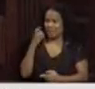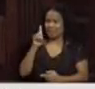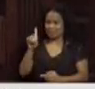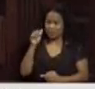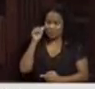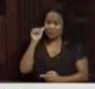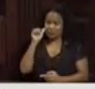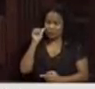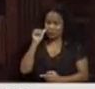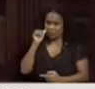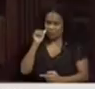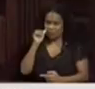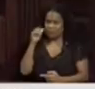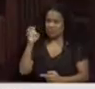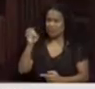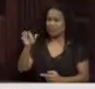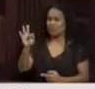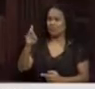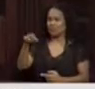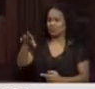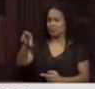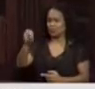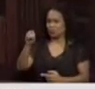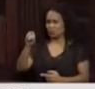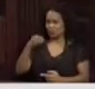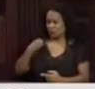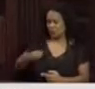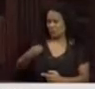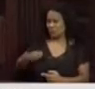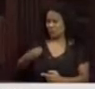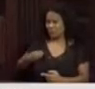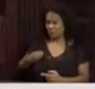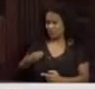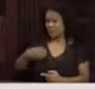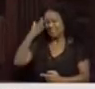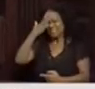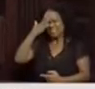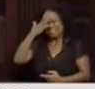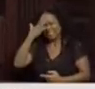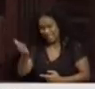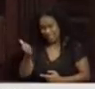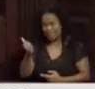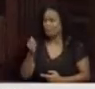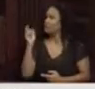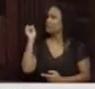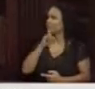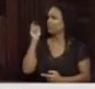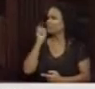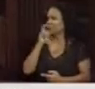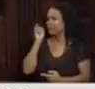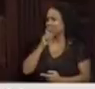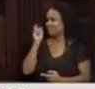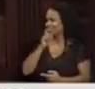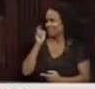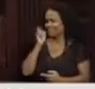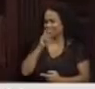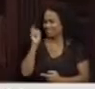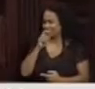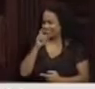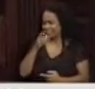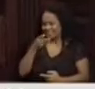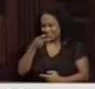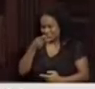Freixo, quem convive com o Freixo sabe como é o Freixo. A ex-mulher dele